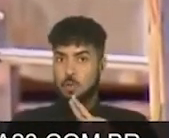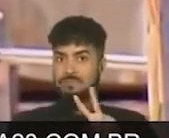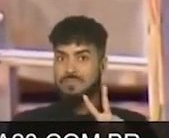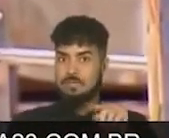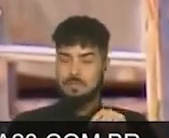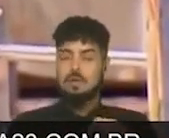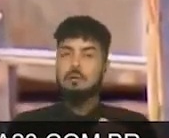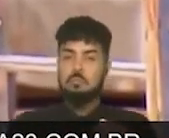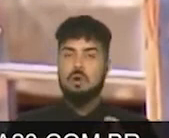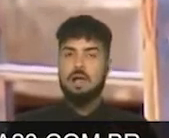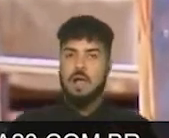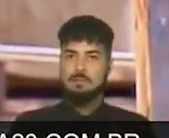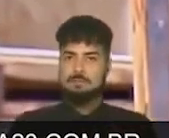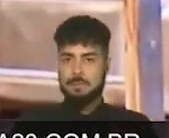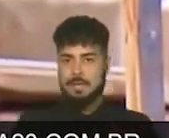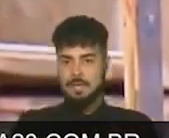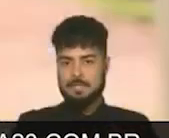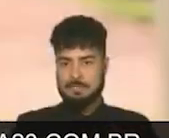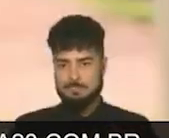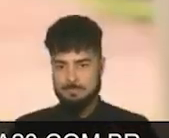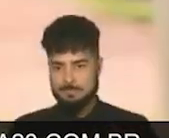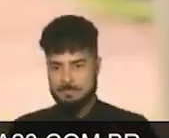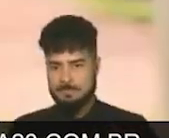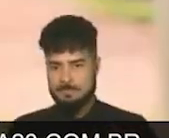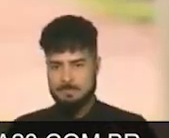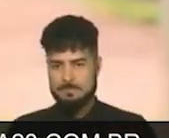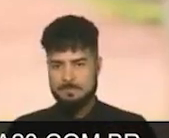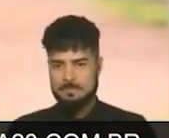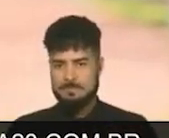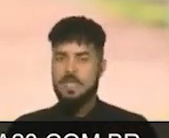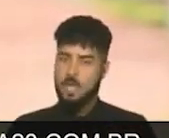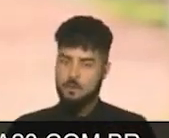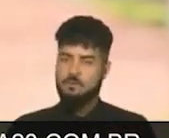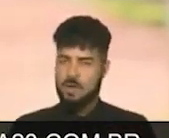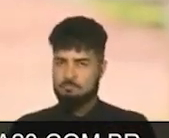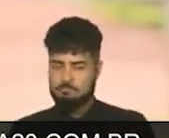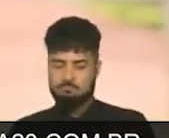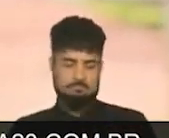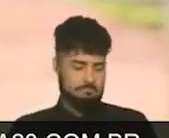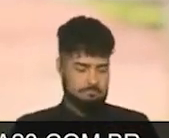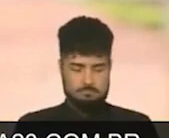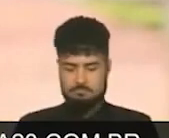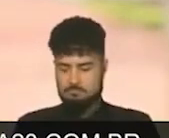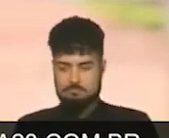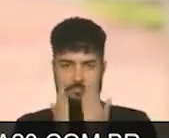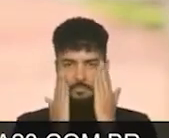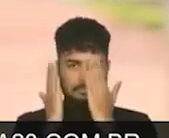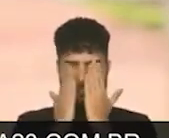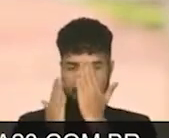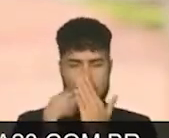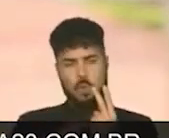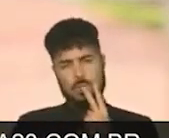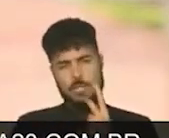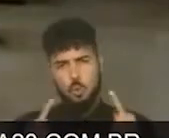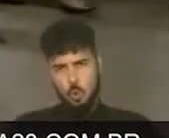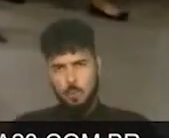que provocam o câncer de pele. Sim, consigo fazer esses protetor, passar protetor solar e ter cuidado com o corpo e com a pele, né? Que é o